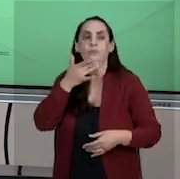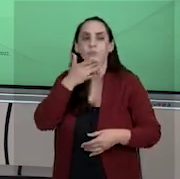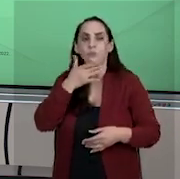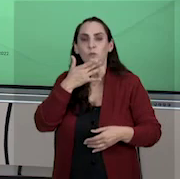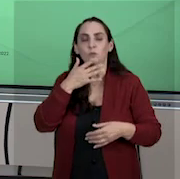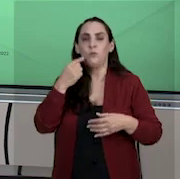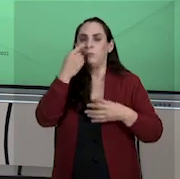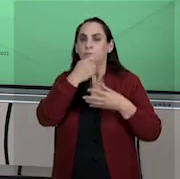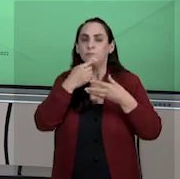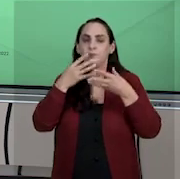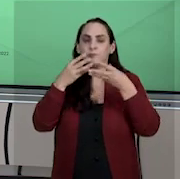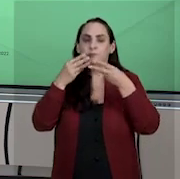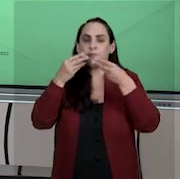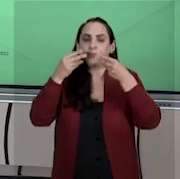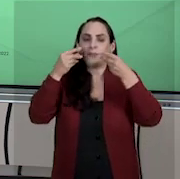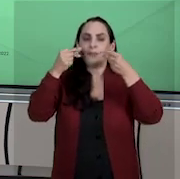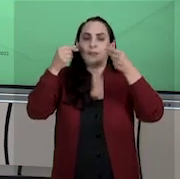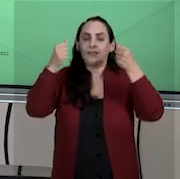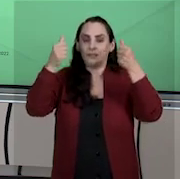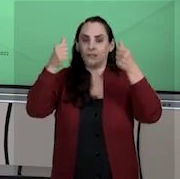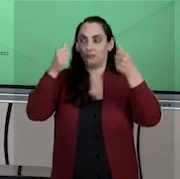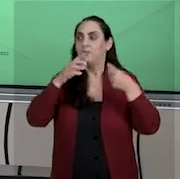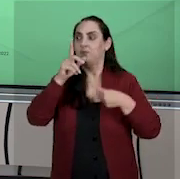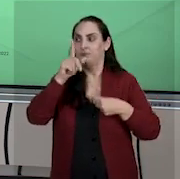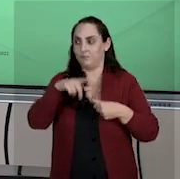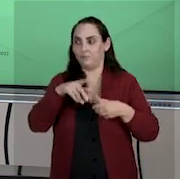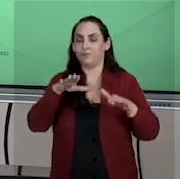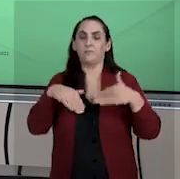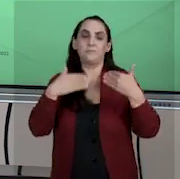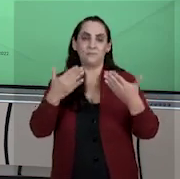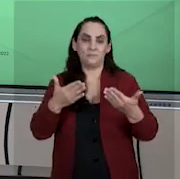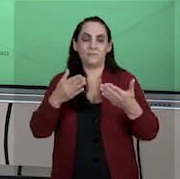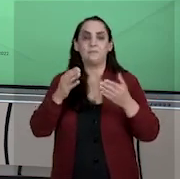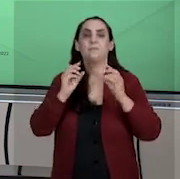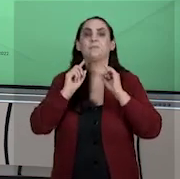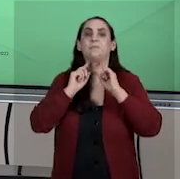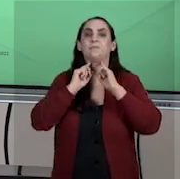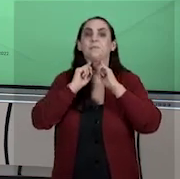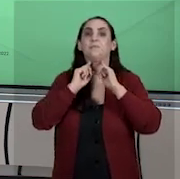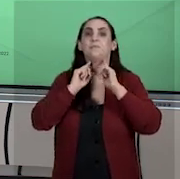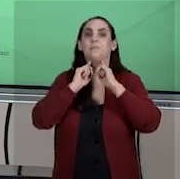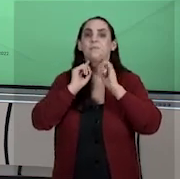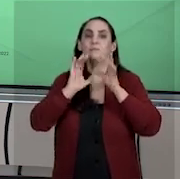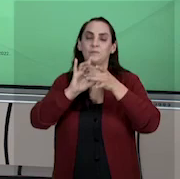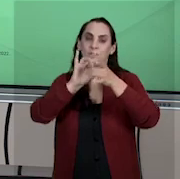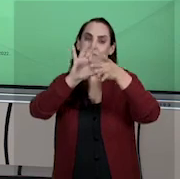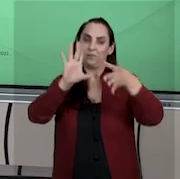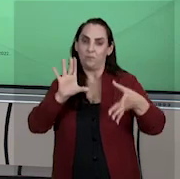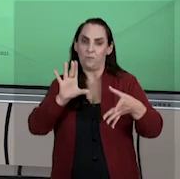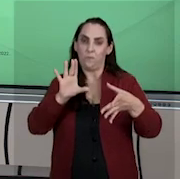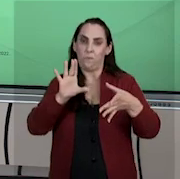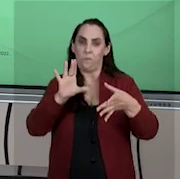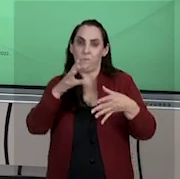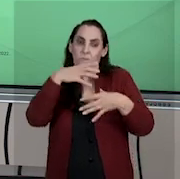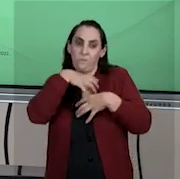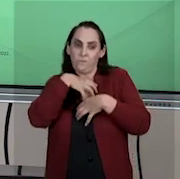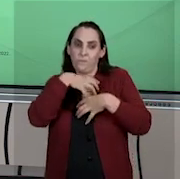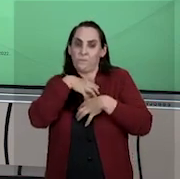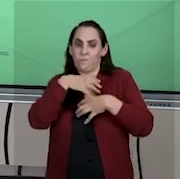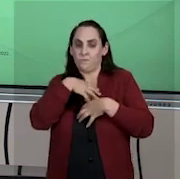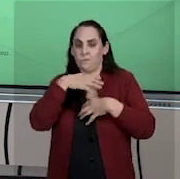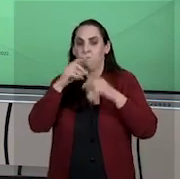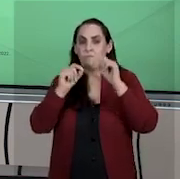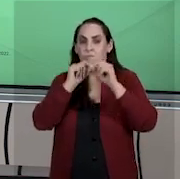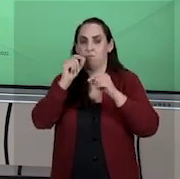boca enche d'água? Então, são essas glândulas que estão liberando saliva, dando essa sensação de água